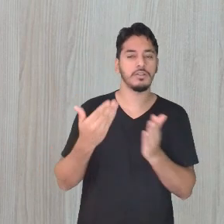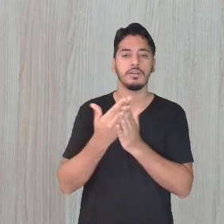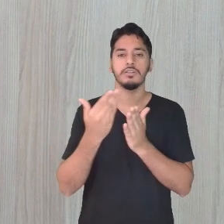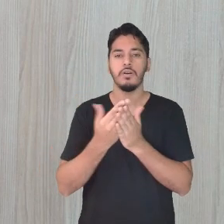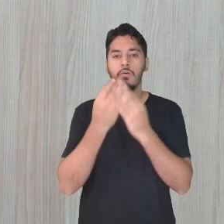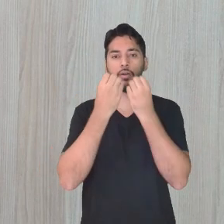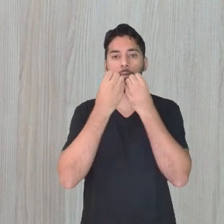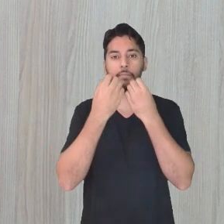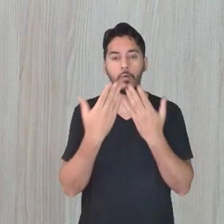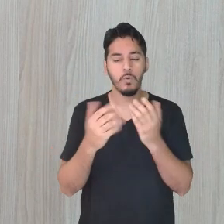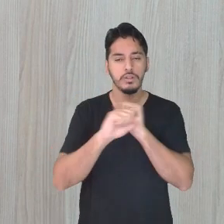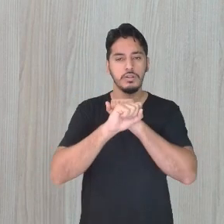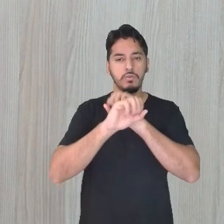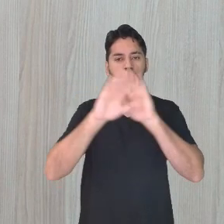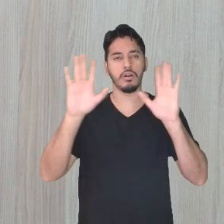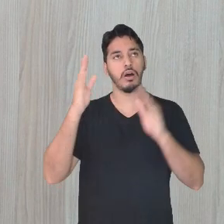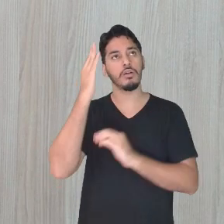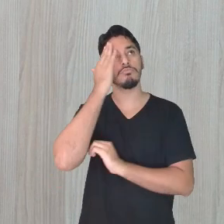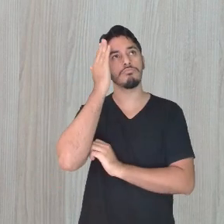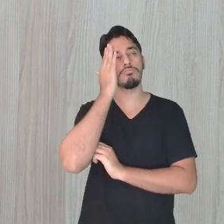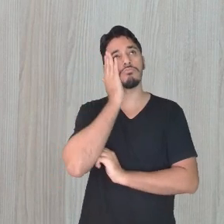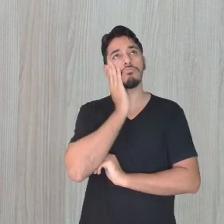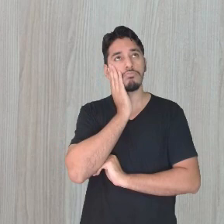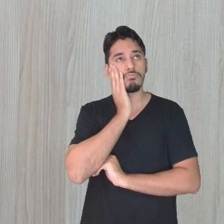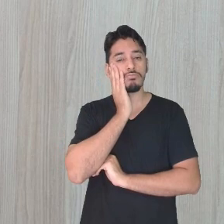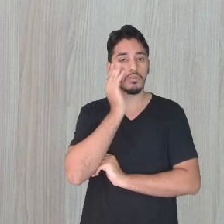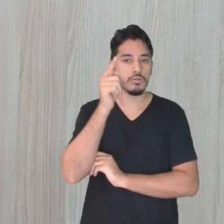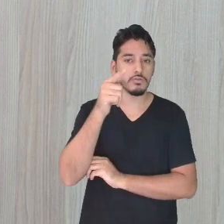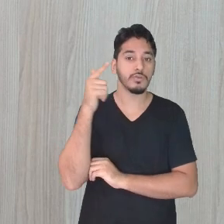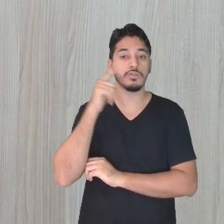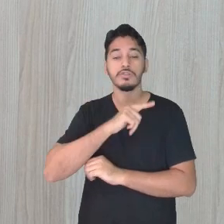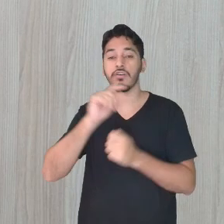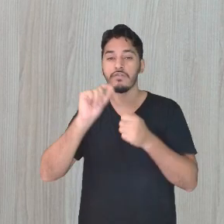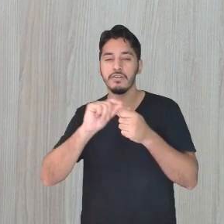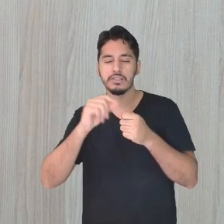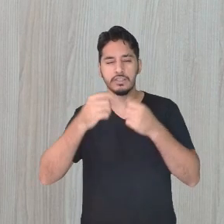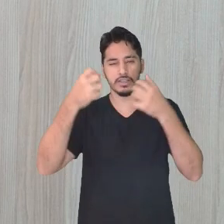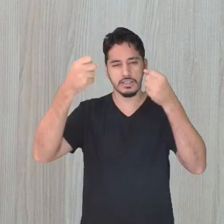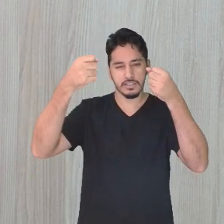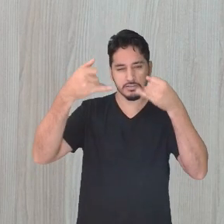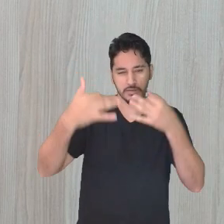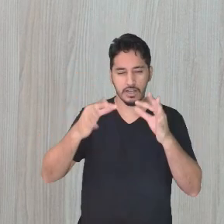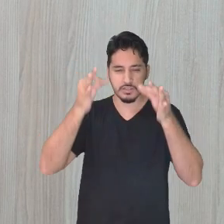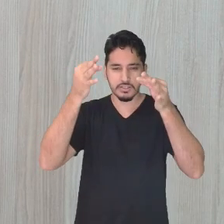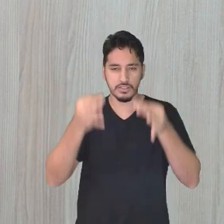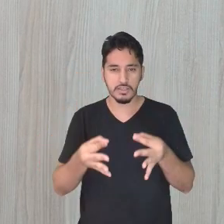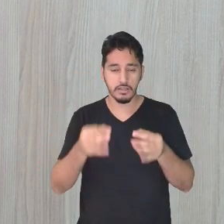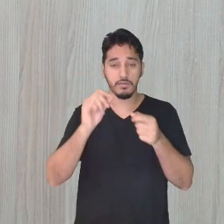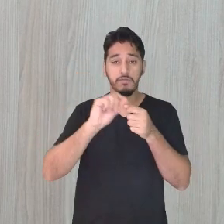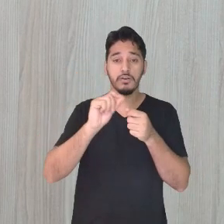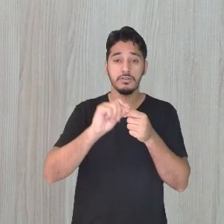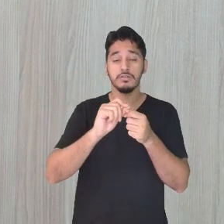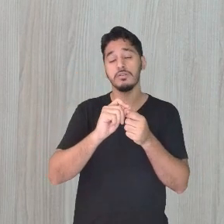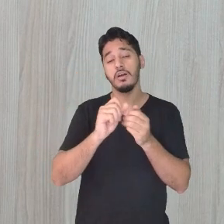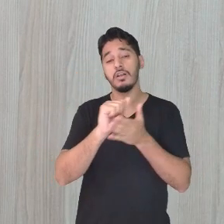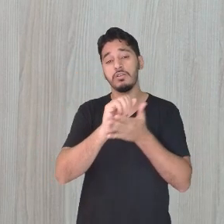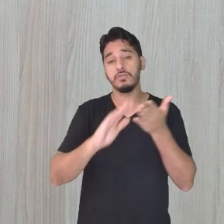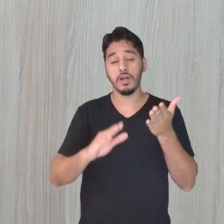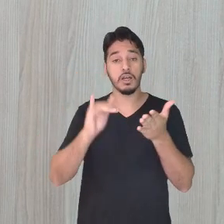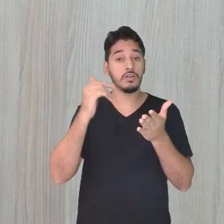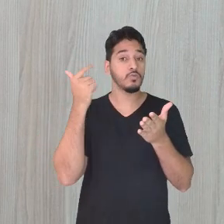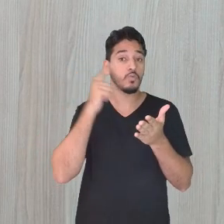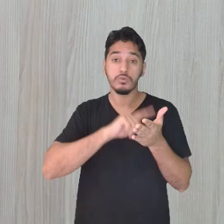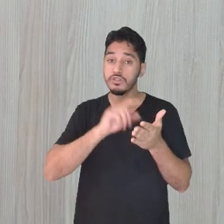tão boa aí, tão clara, não é? Então, espero que vocês tenham conseguido fazer o quadrinho para fazer a atividade. Se não, vai no YouTube rever